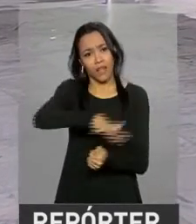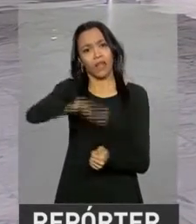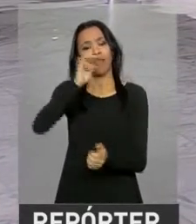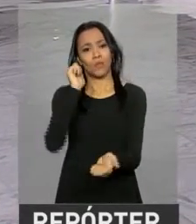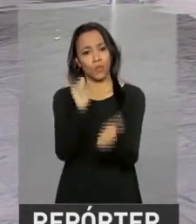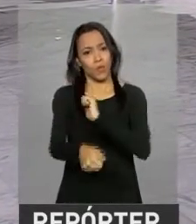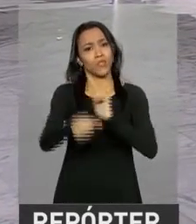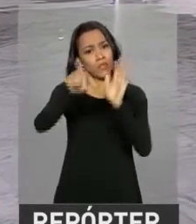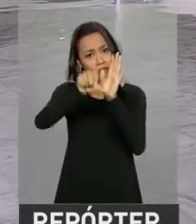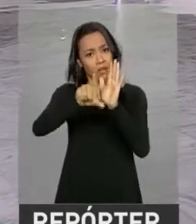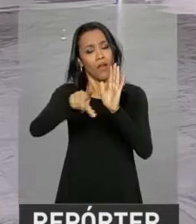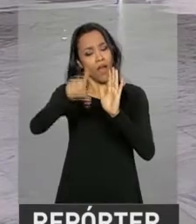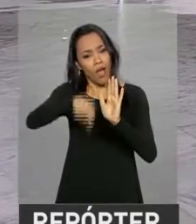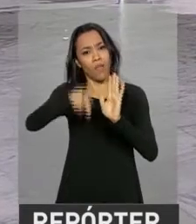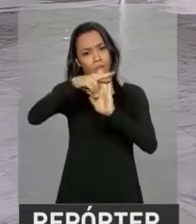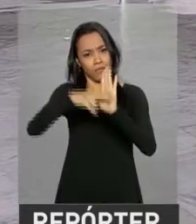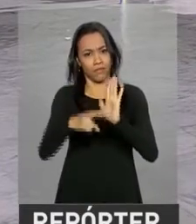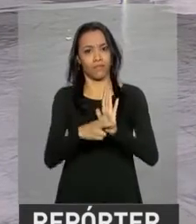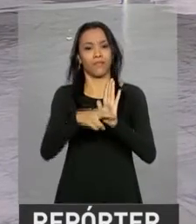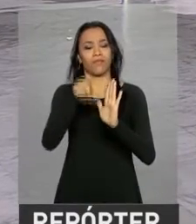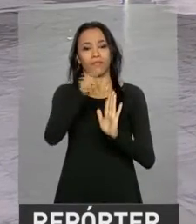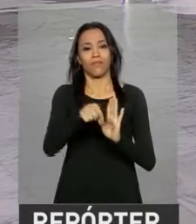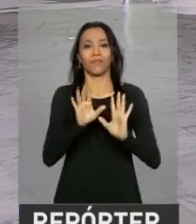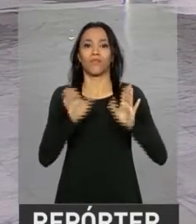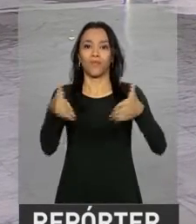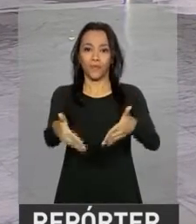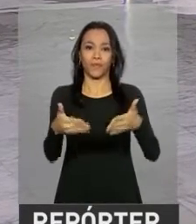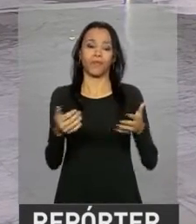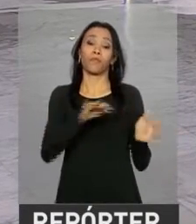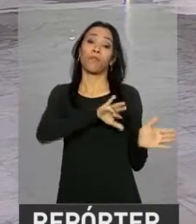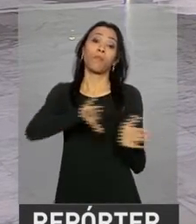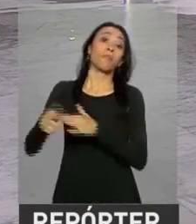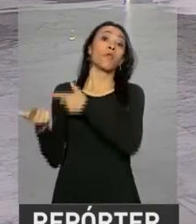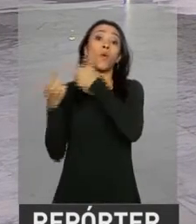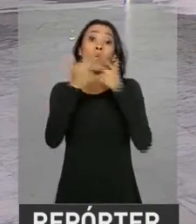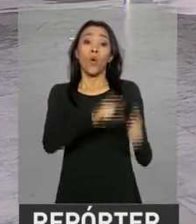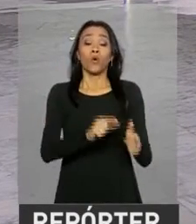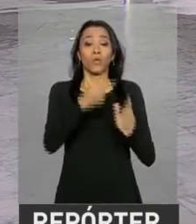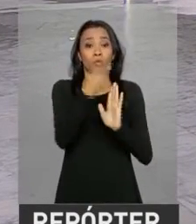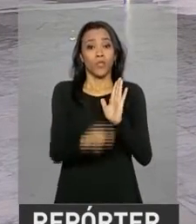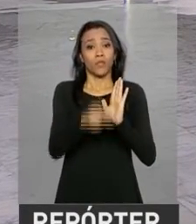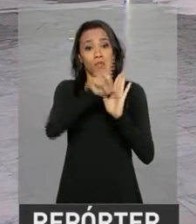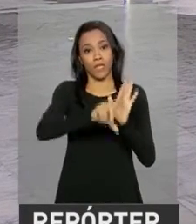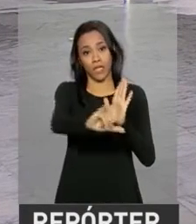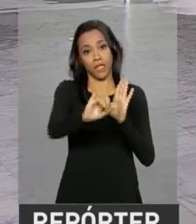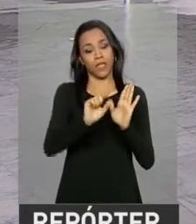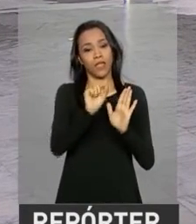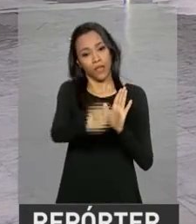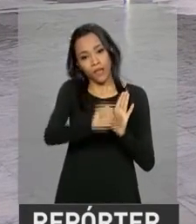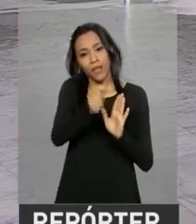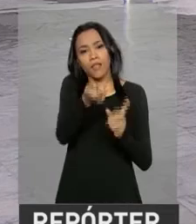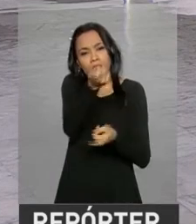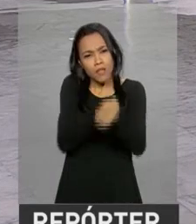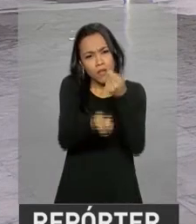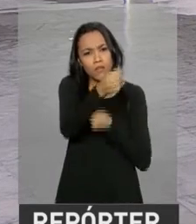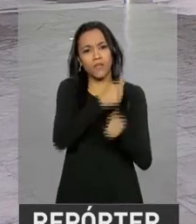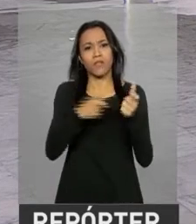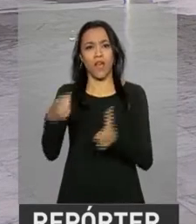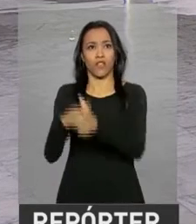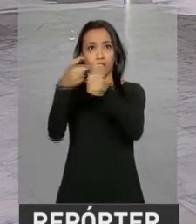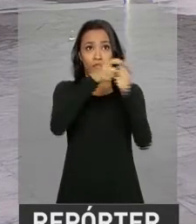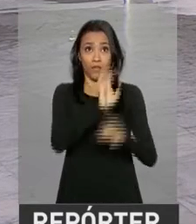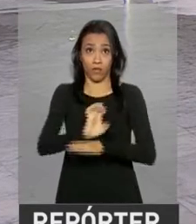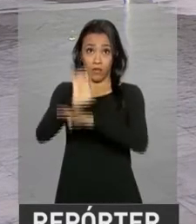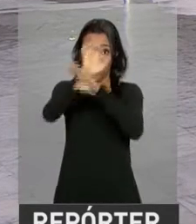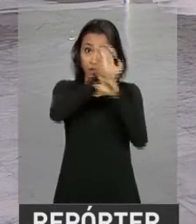olímpicos e paraolímpicos rio 2016 já o projeto de lei que trata da renegociação das dívidas dos estados